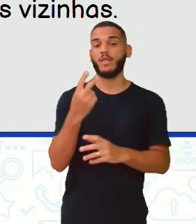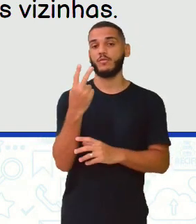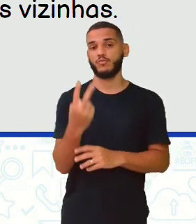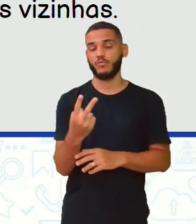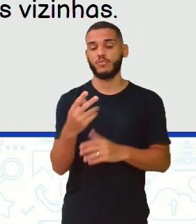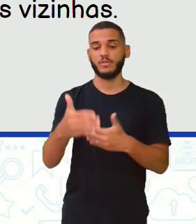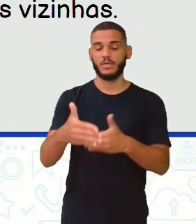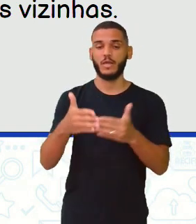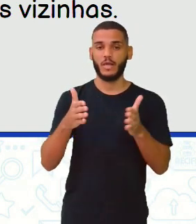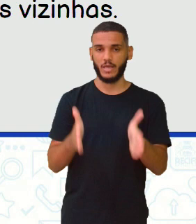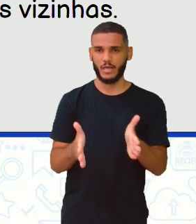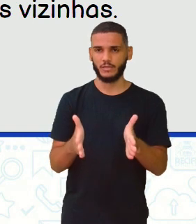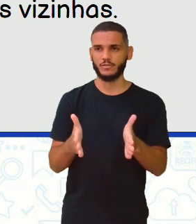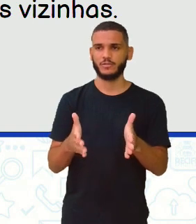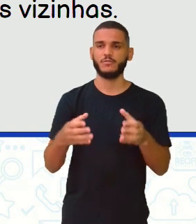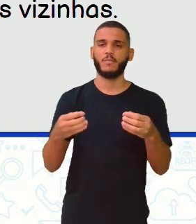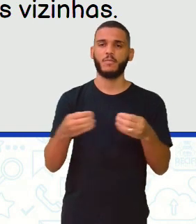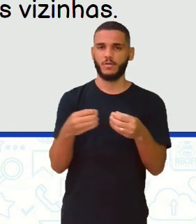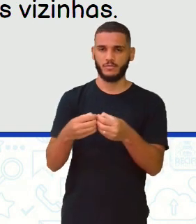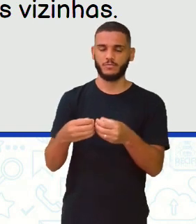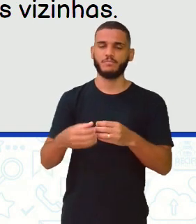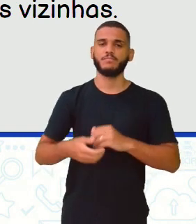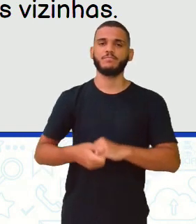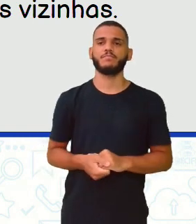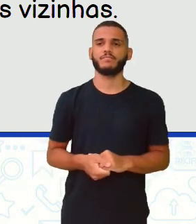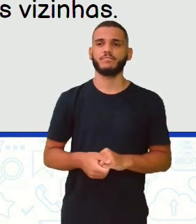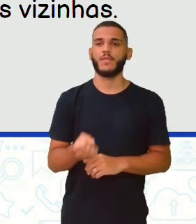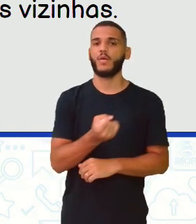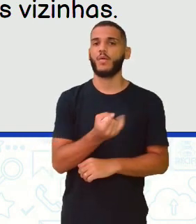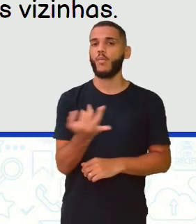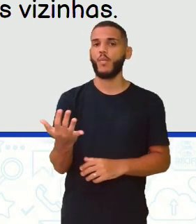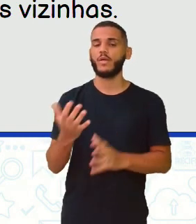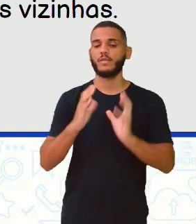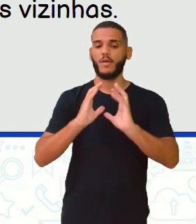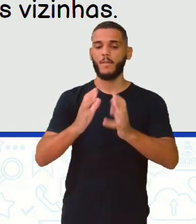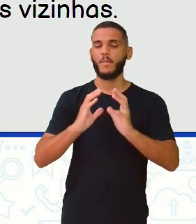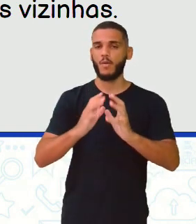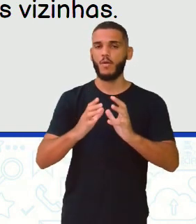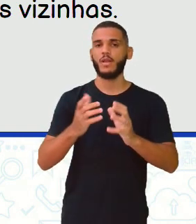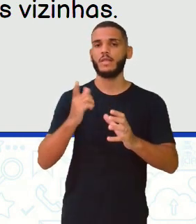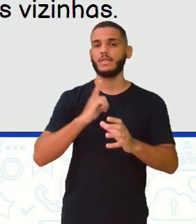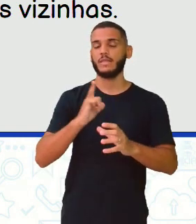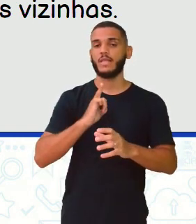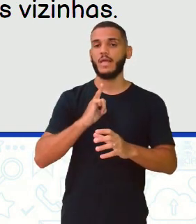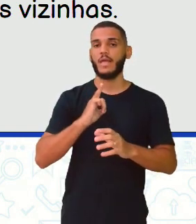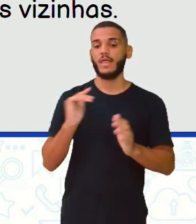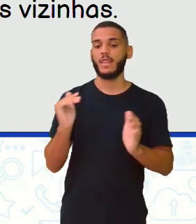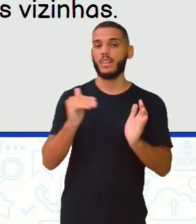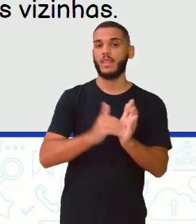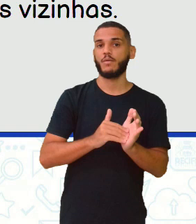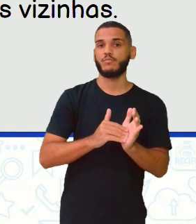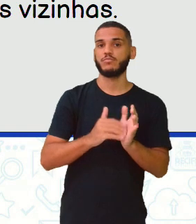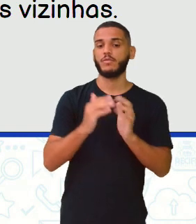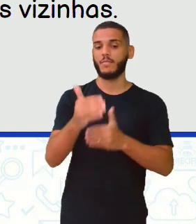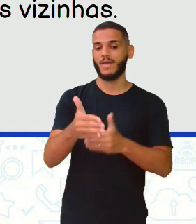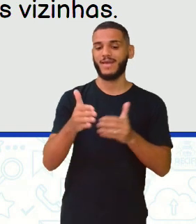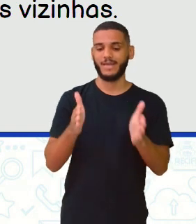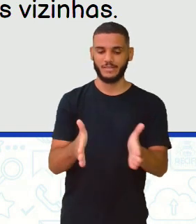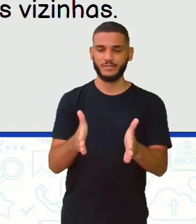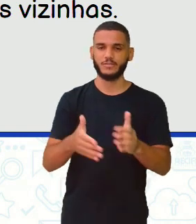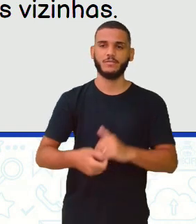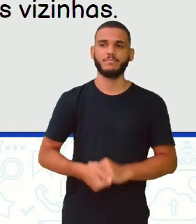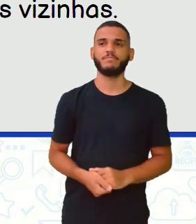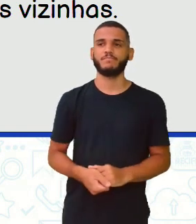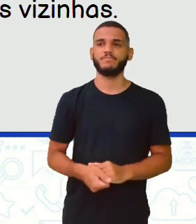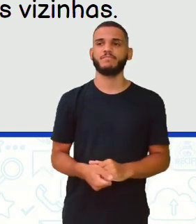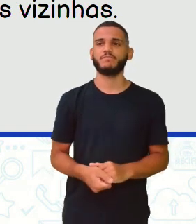2 caixas vizinhas. Quantas bolas ele colocou na última caixa? Qual é a última caixa,